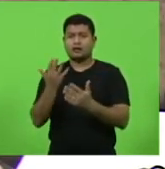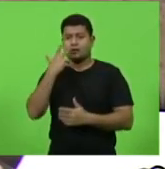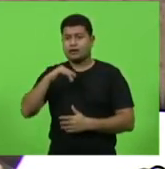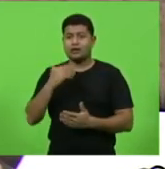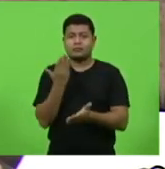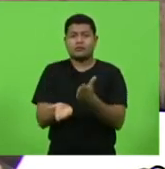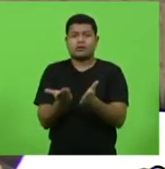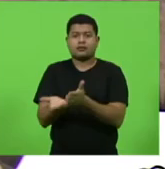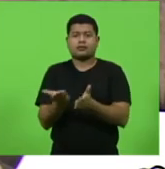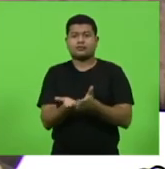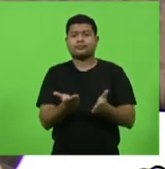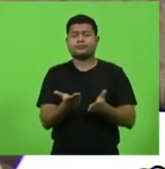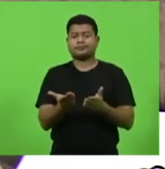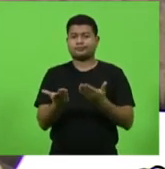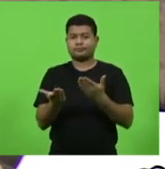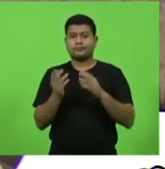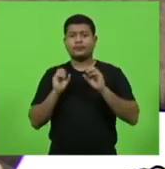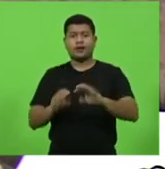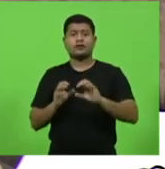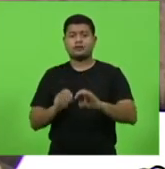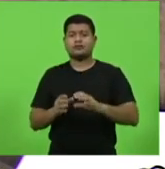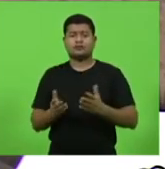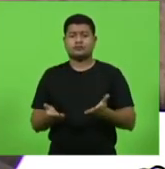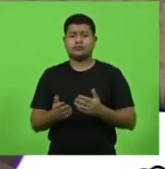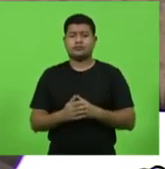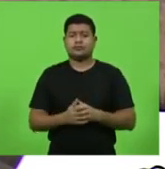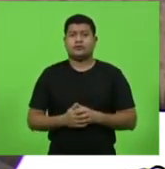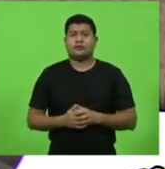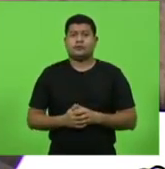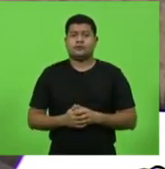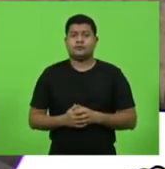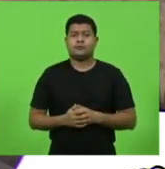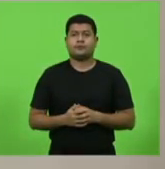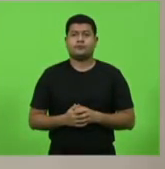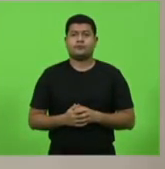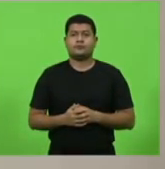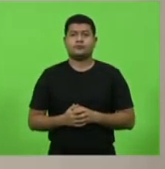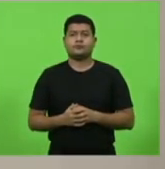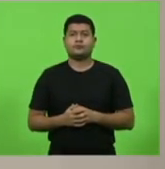isso nunca mais se repita, essa imoralidade nunca mais aconteça.